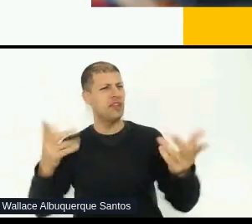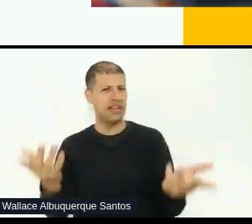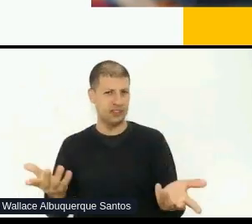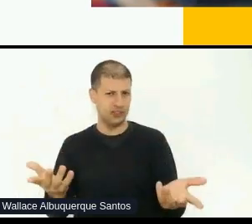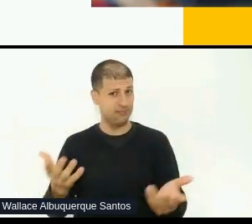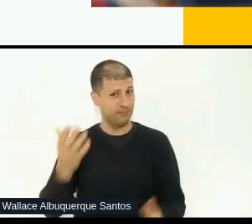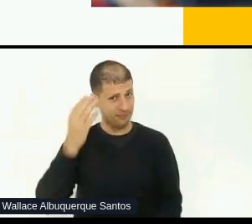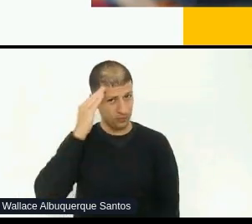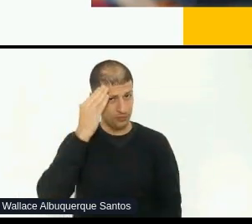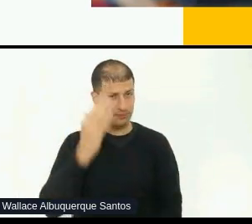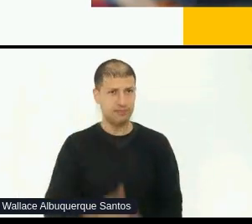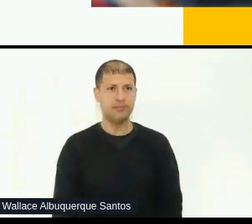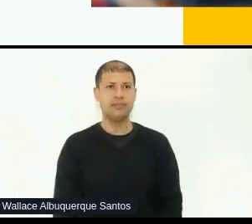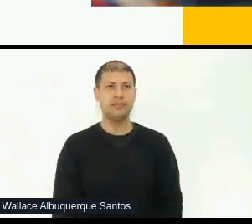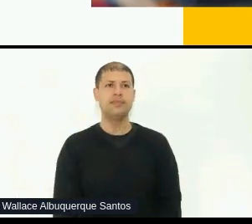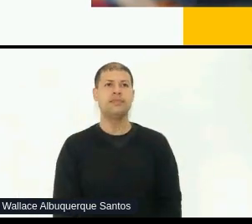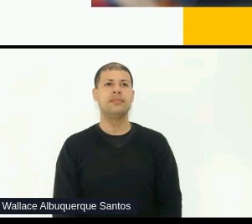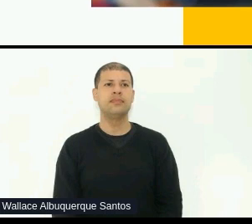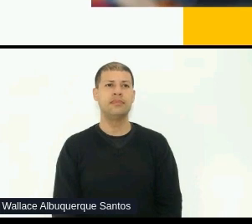bom?